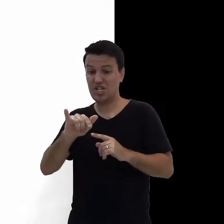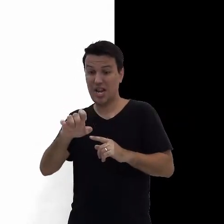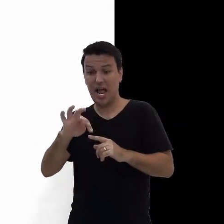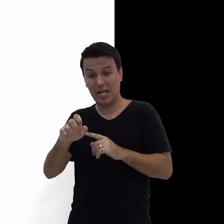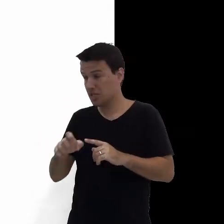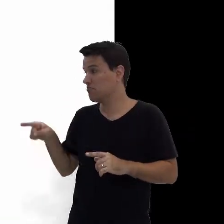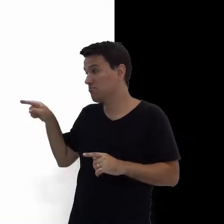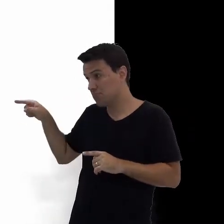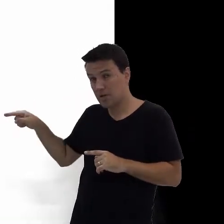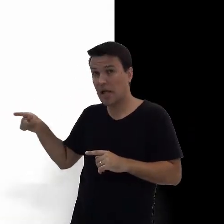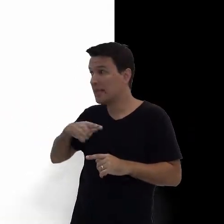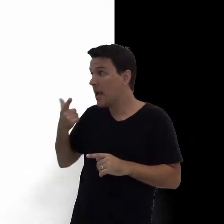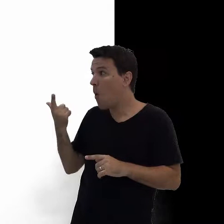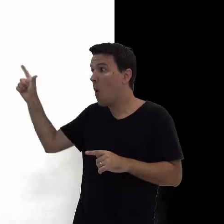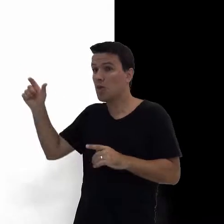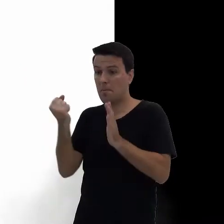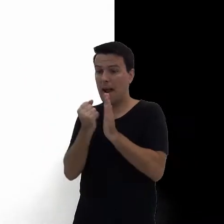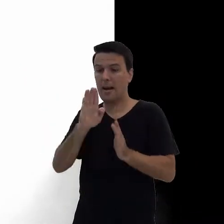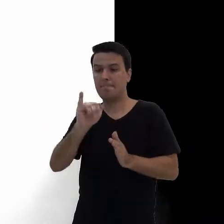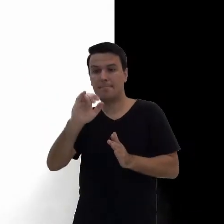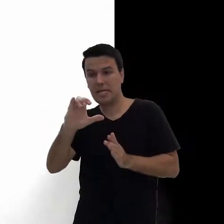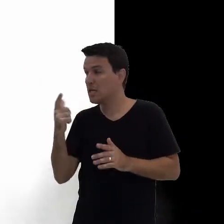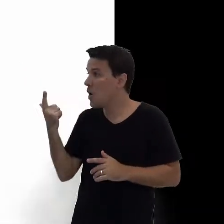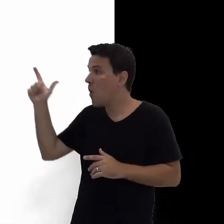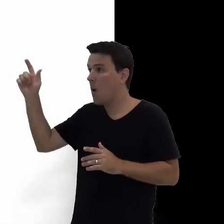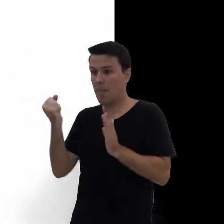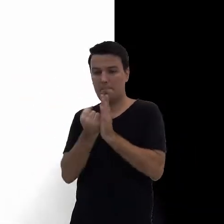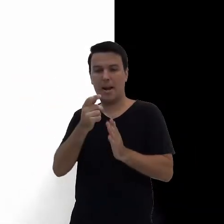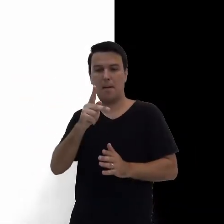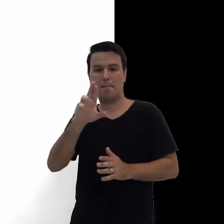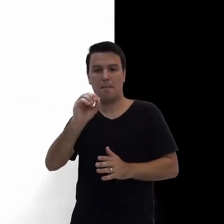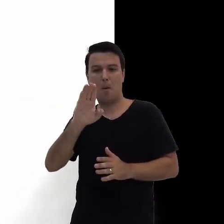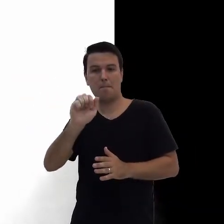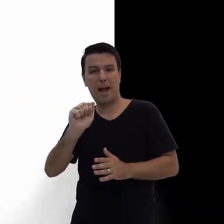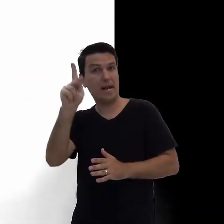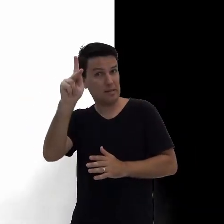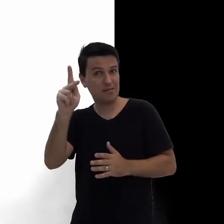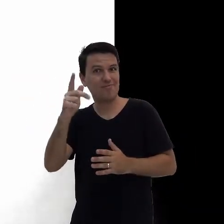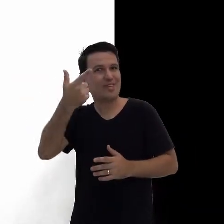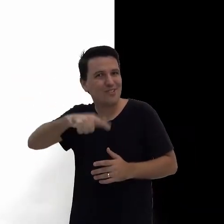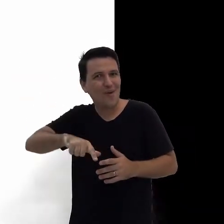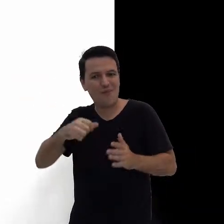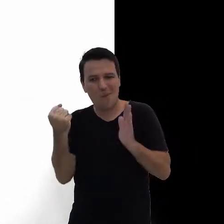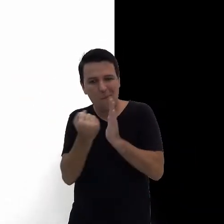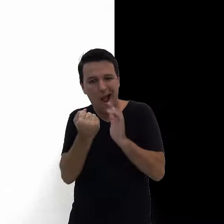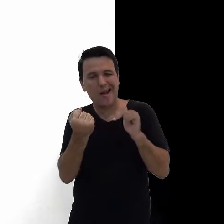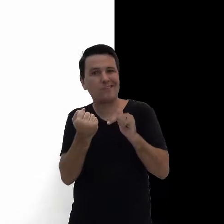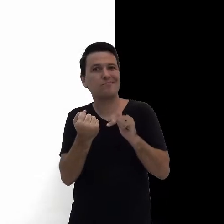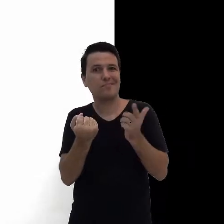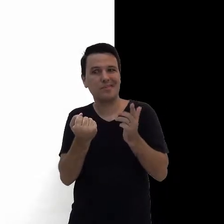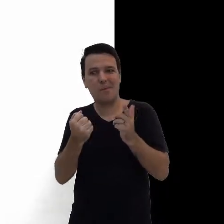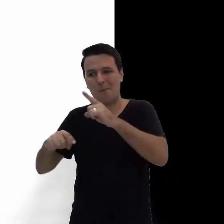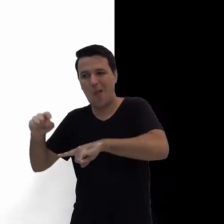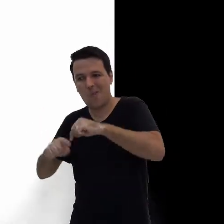aqui. Porque isso aqui é Bic e isso aqui é Probac. De novo, a questão da marca